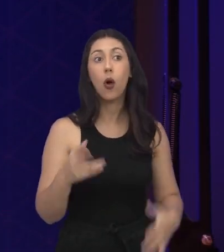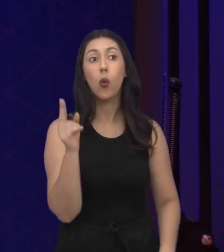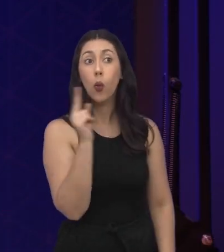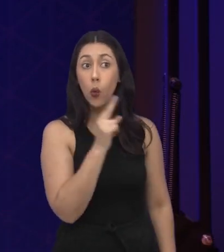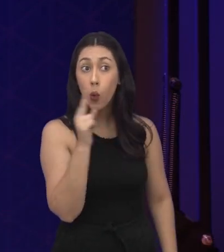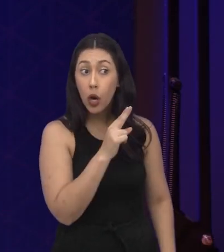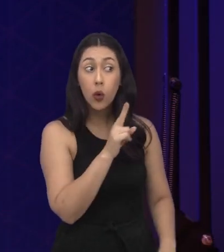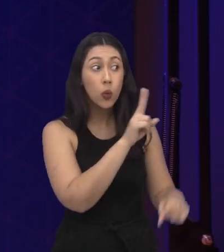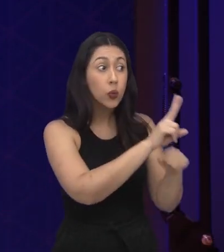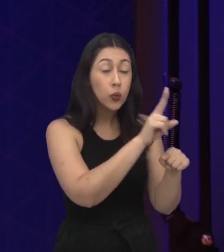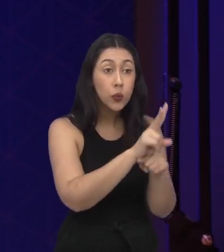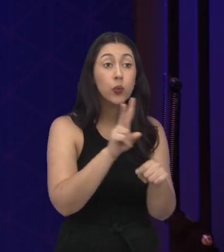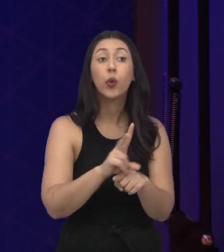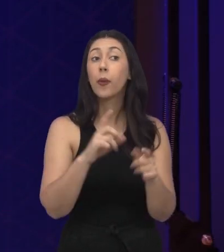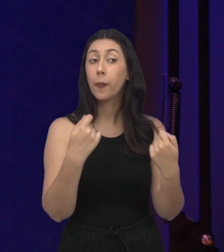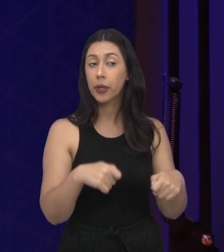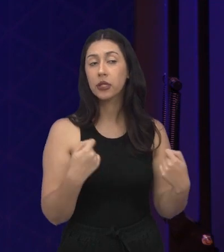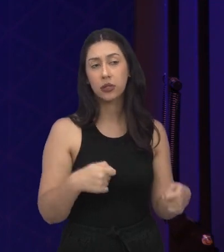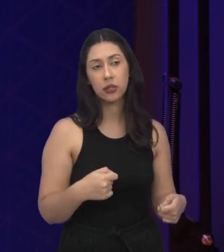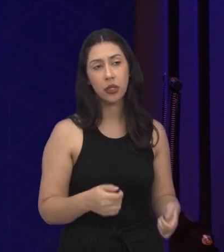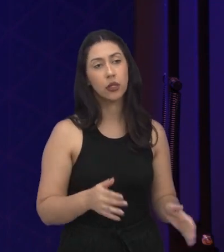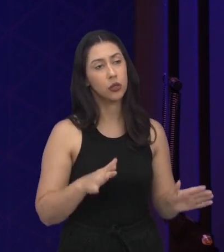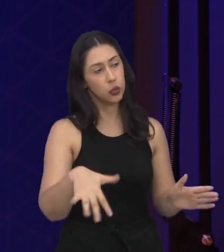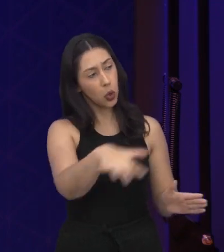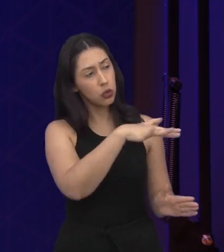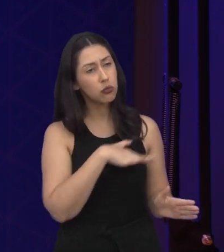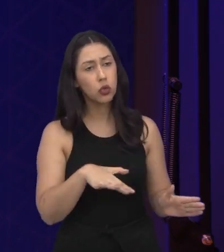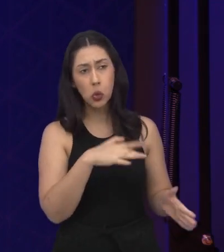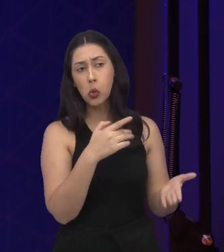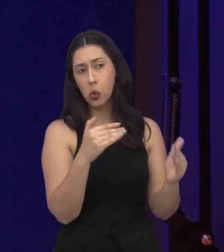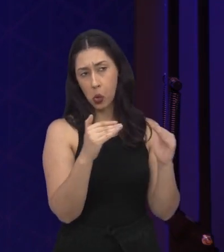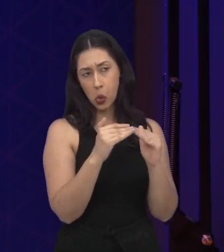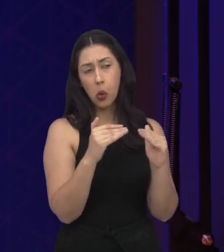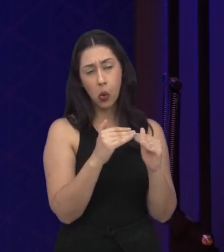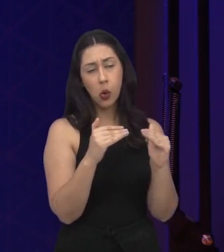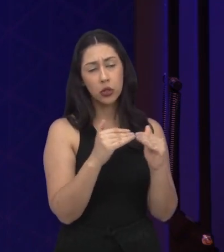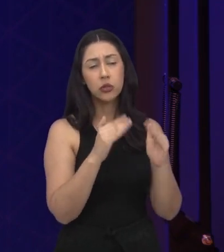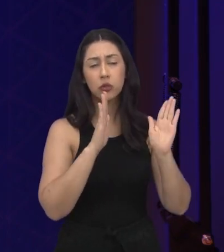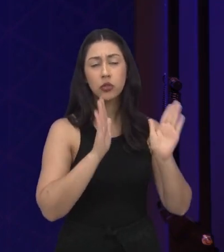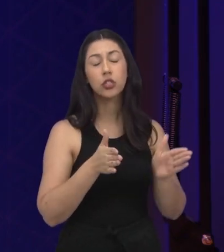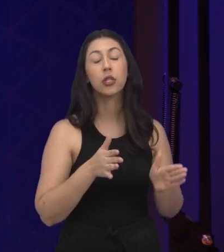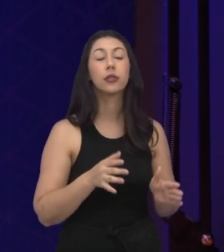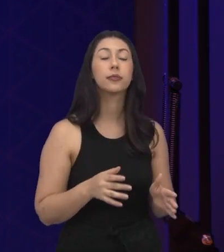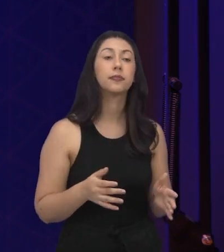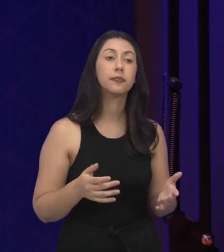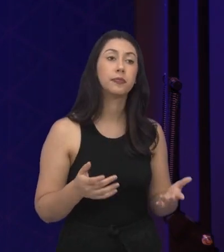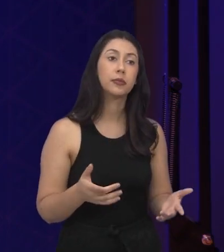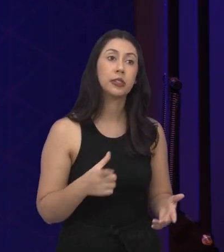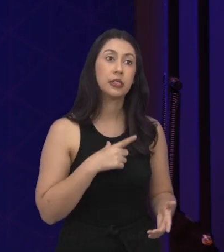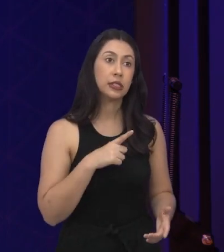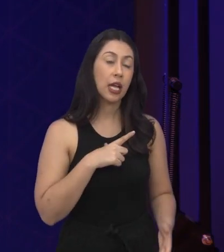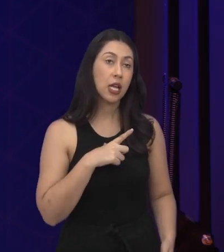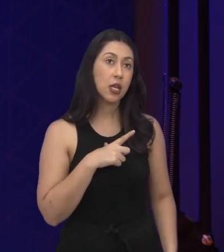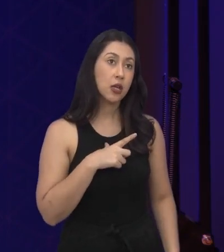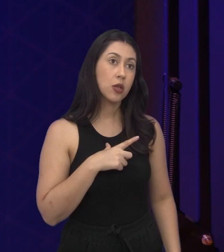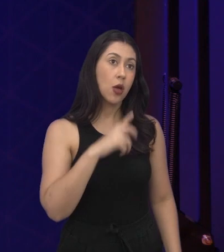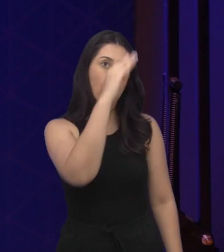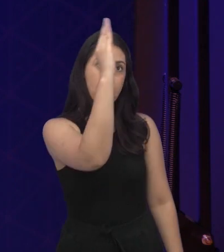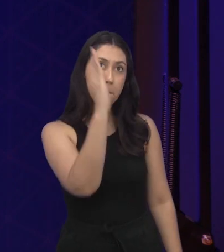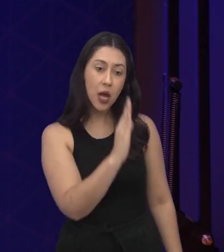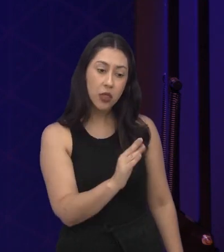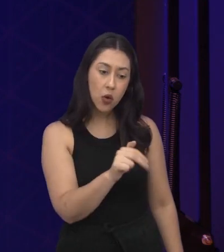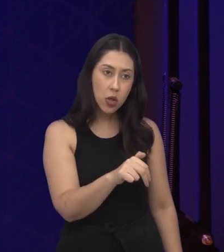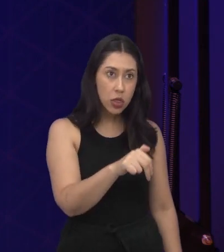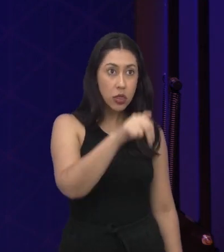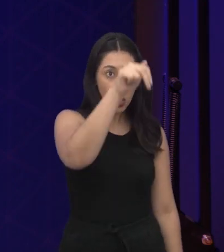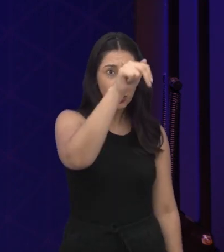né? Eu acho que esse pensamento já é um senso comum. E a gente tem a região norte do país que vai sofrer muito.